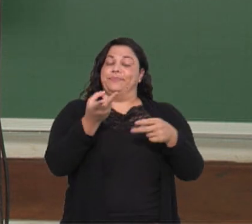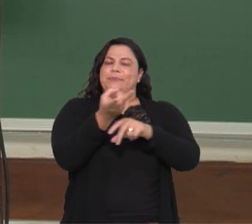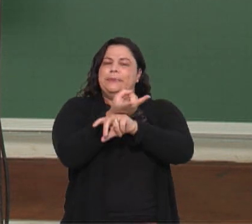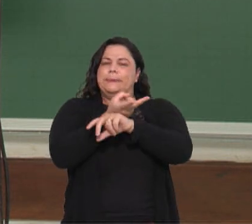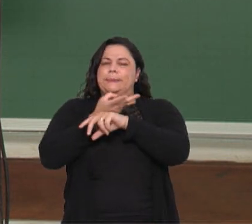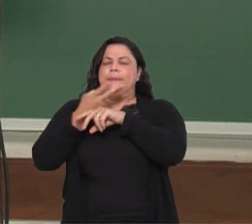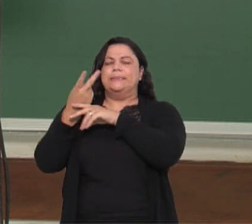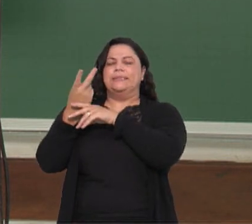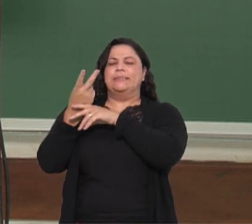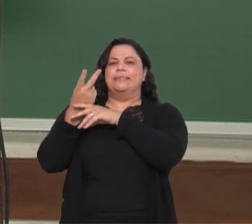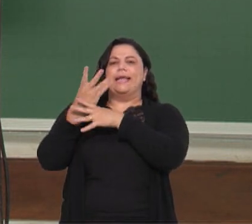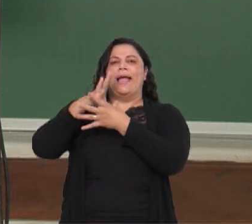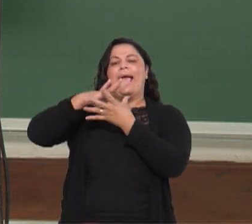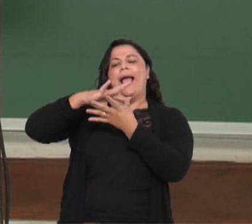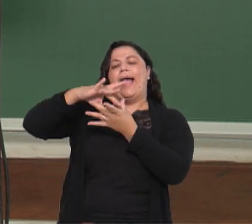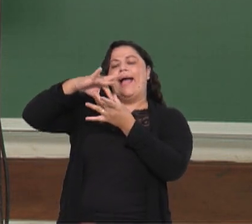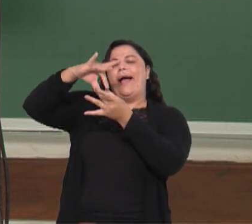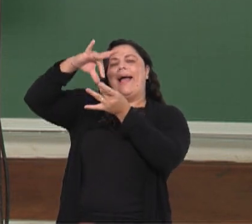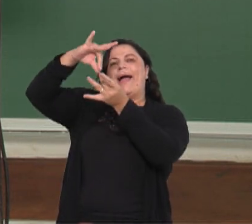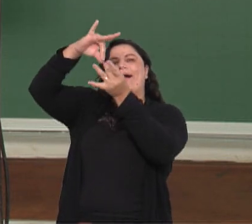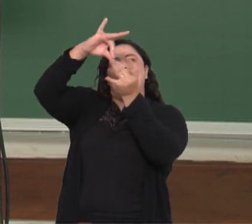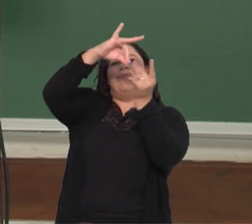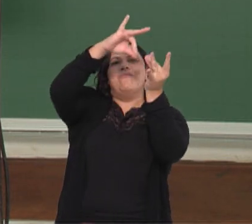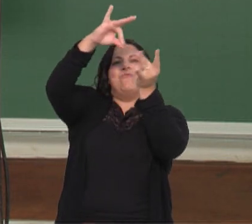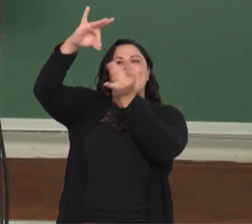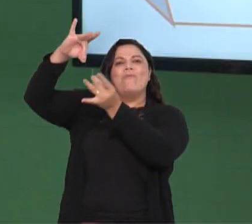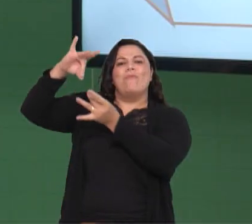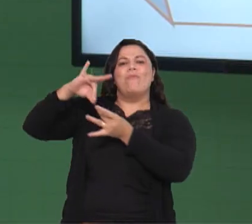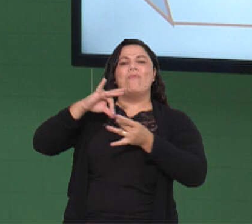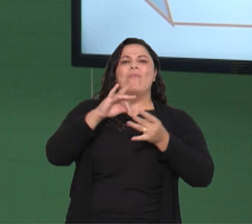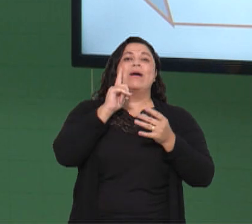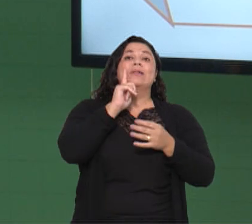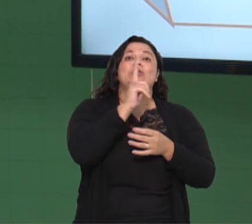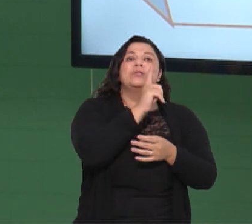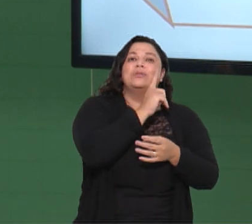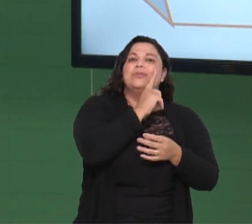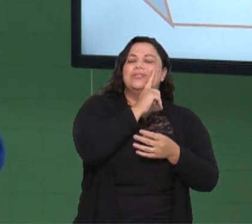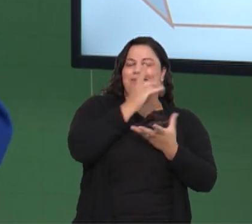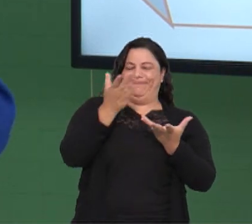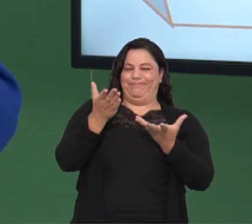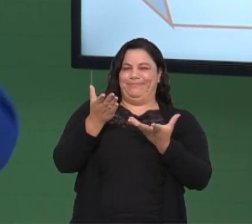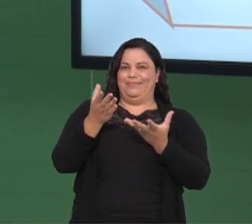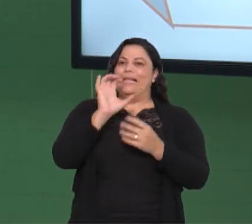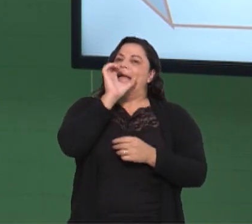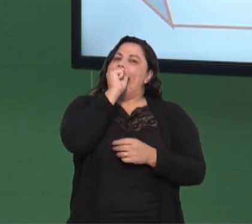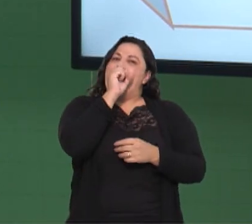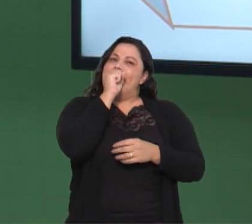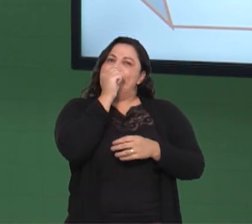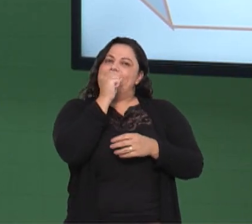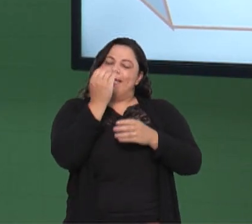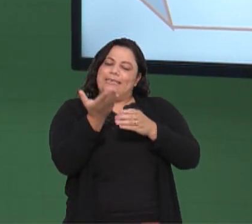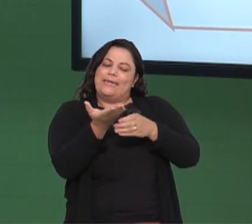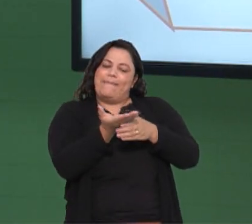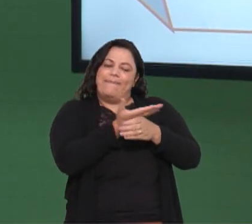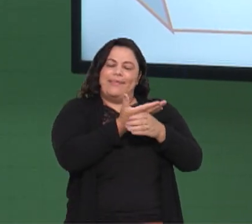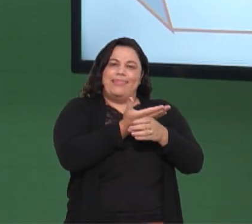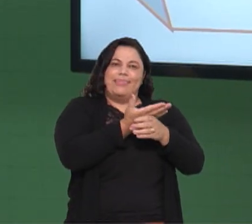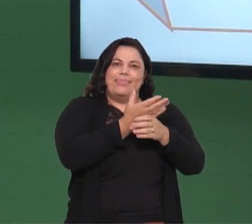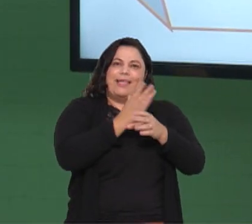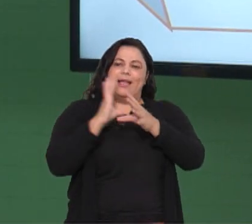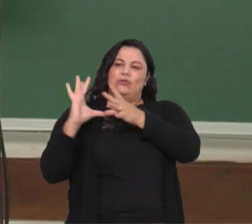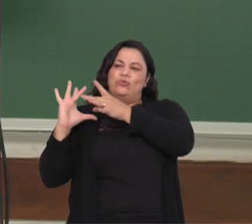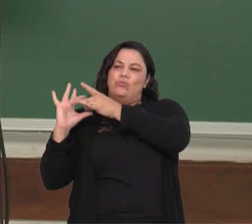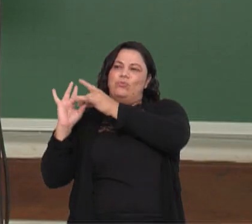gêmea, buscar a metade da laranja. Essa visão de que, dentre todas as pessoas que existem,